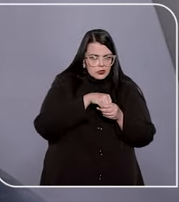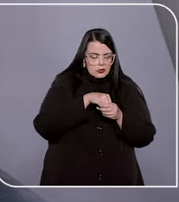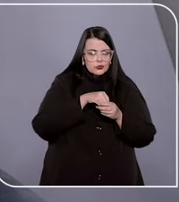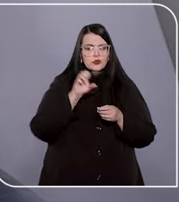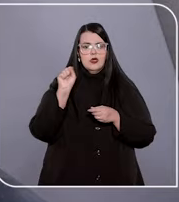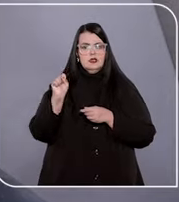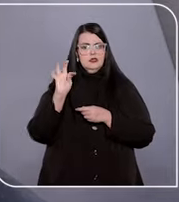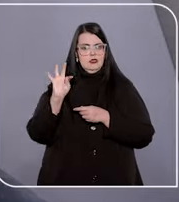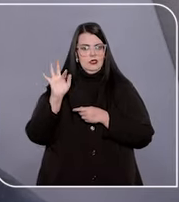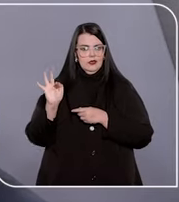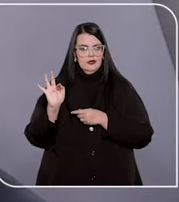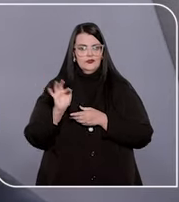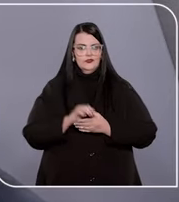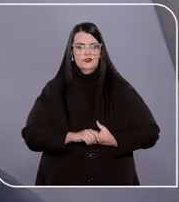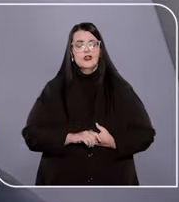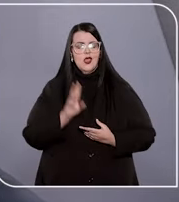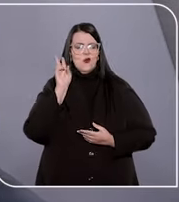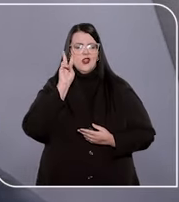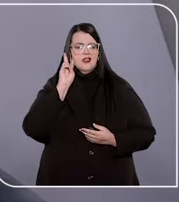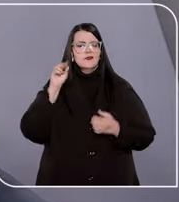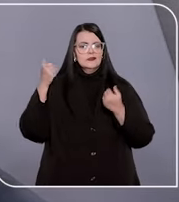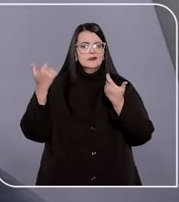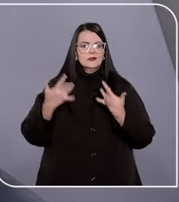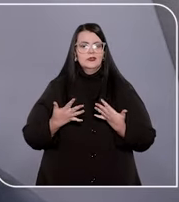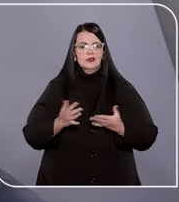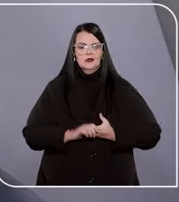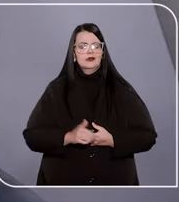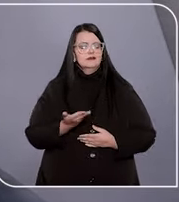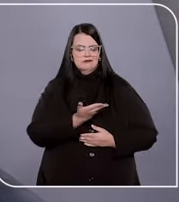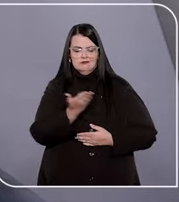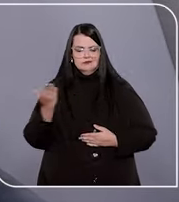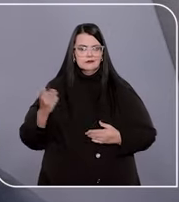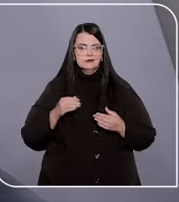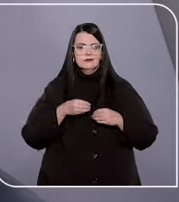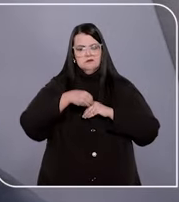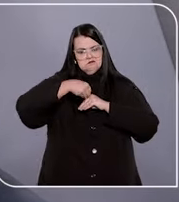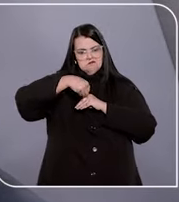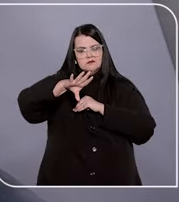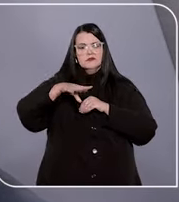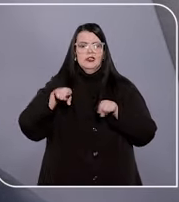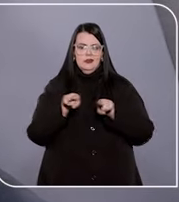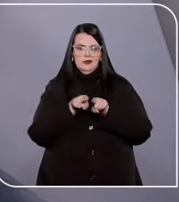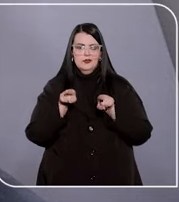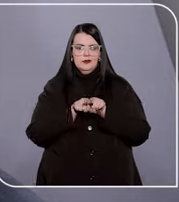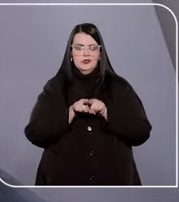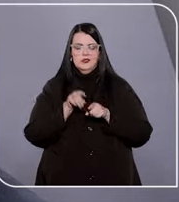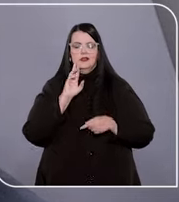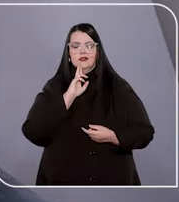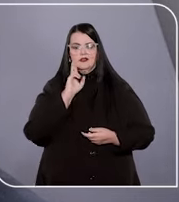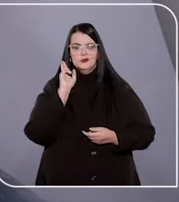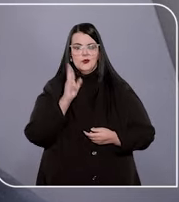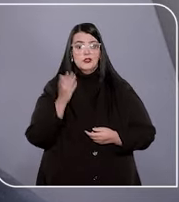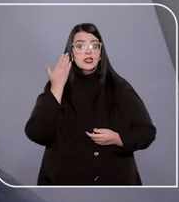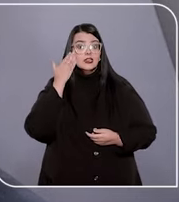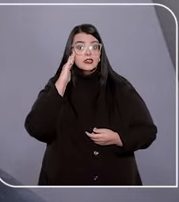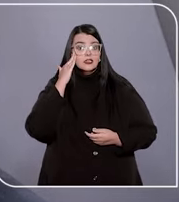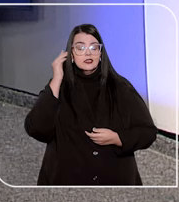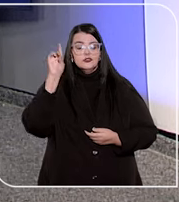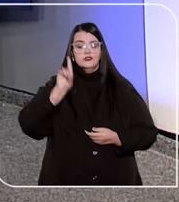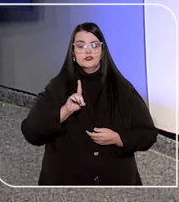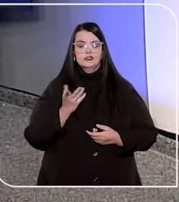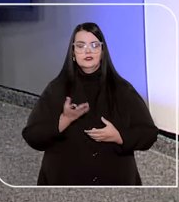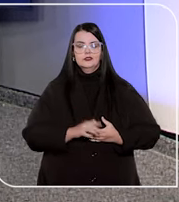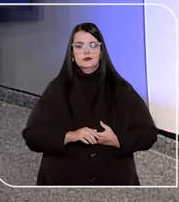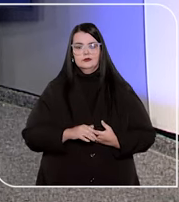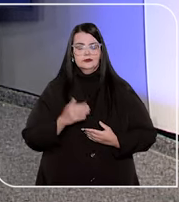que isso não é bem assim. Você explicou isso nessa aula, então eu faço questão de o nosso público também ficar por dentro dessa resposta e entender direito essa questão.